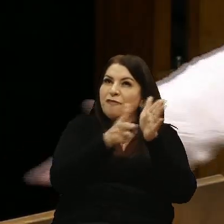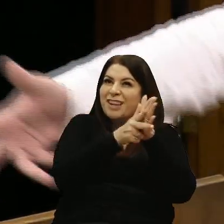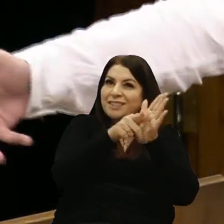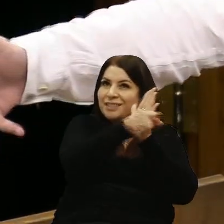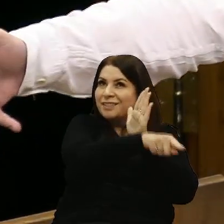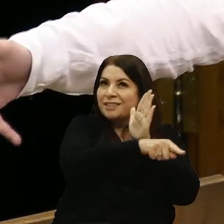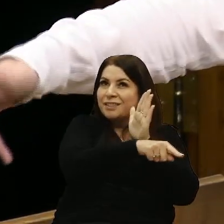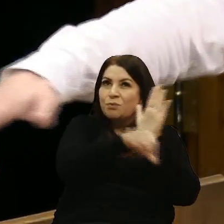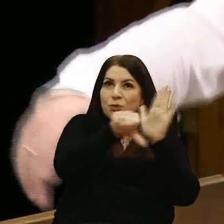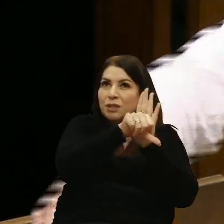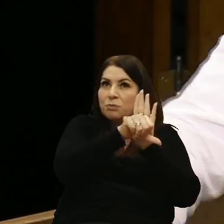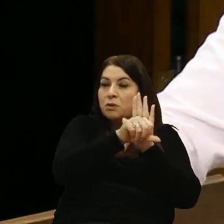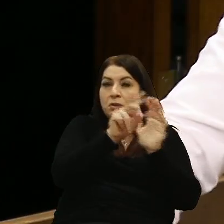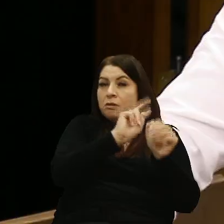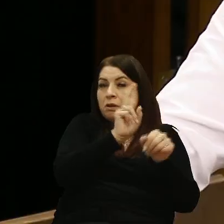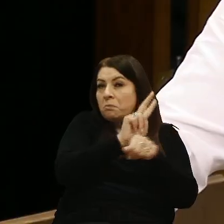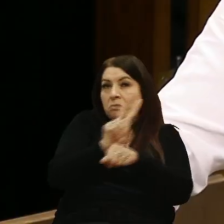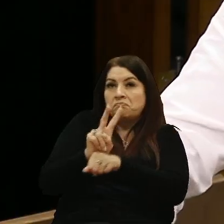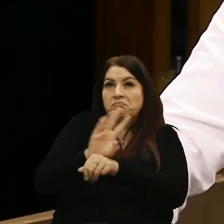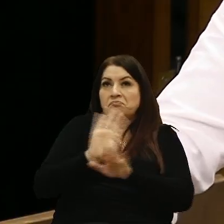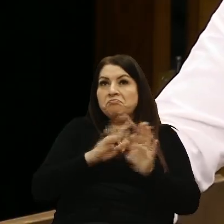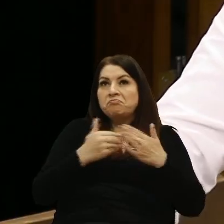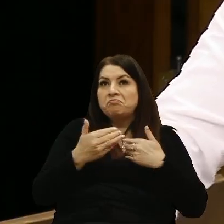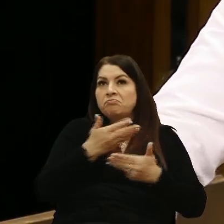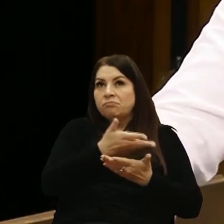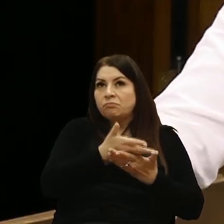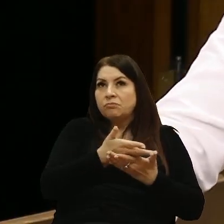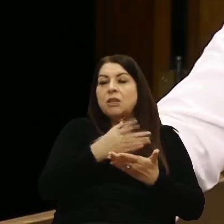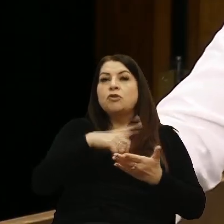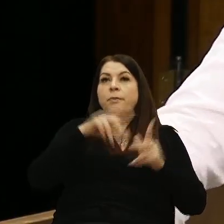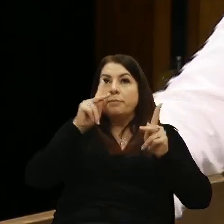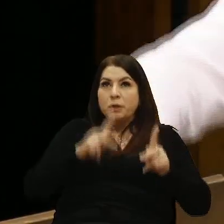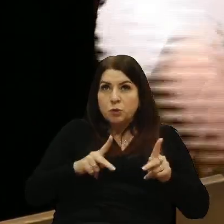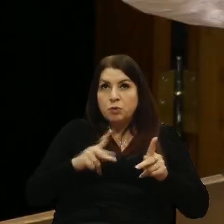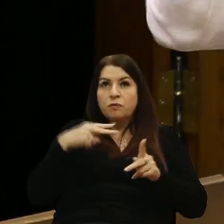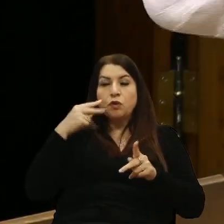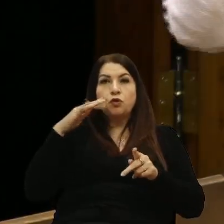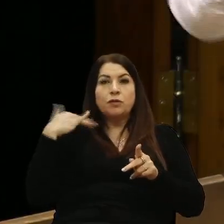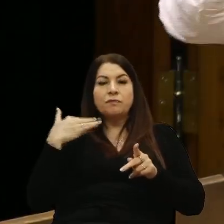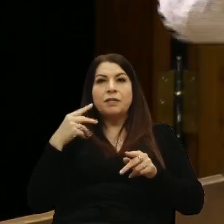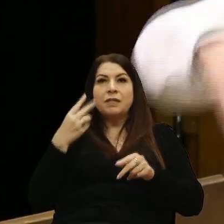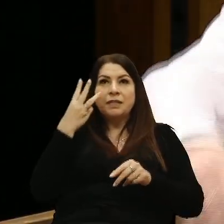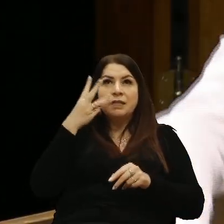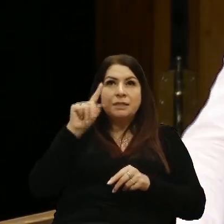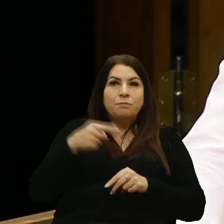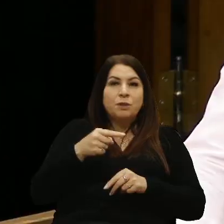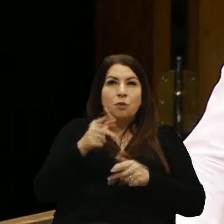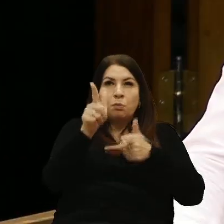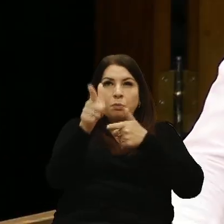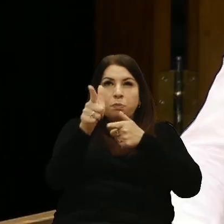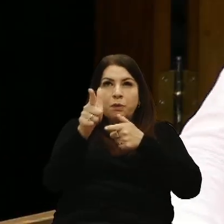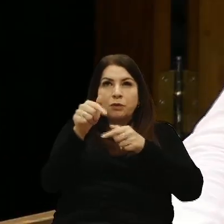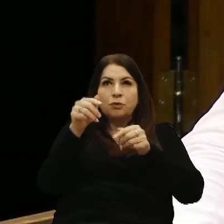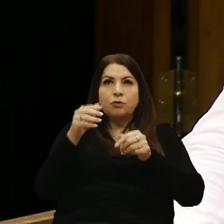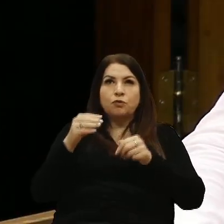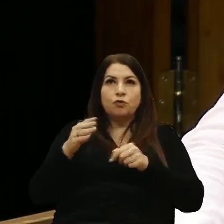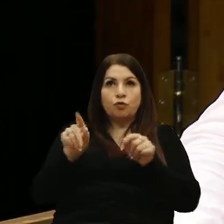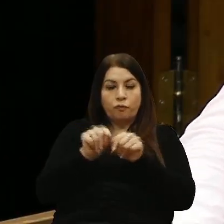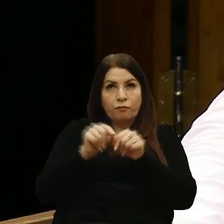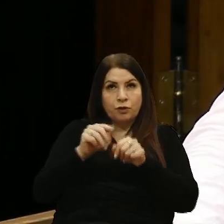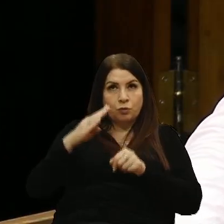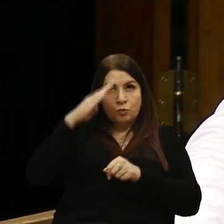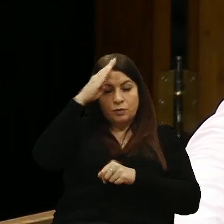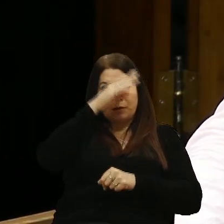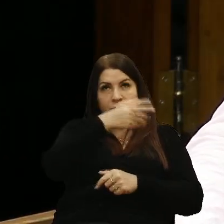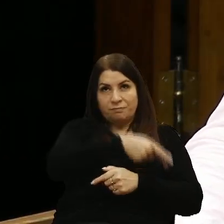e ninguém fiscalizava. Tinha gente, vereadora Andressa, que fez 3.000 fuzis no governo Bolsonaro. Fez